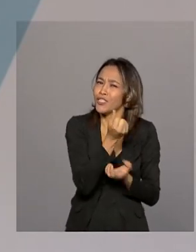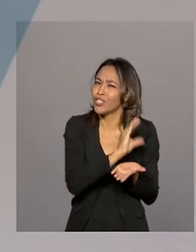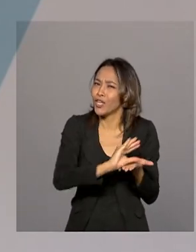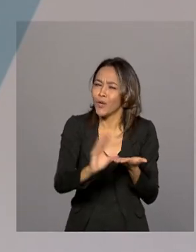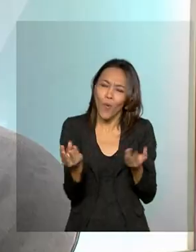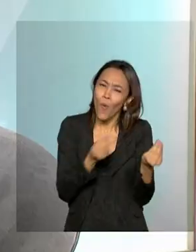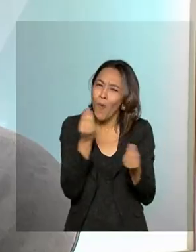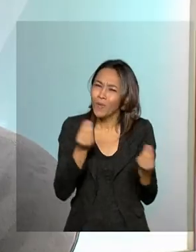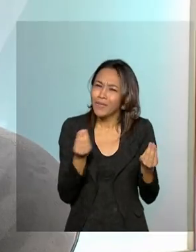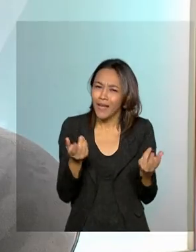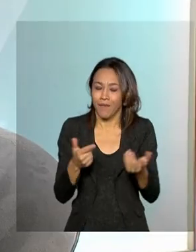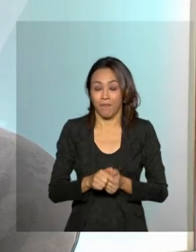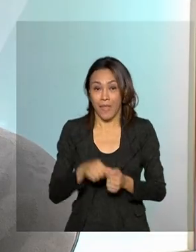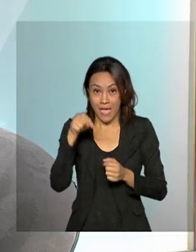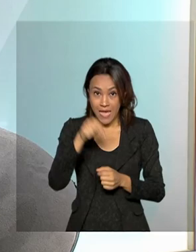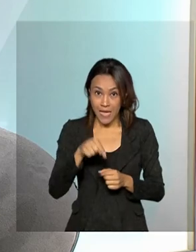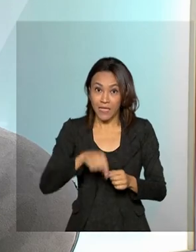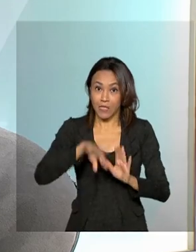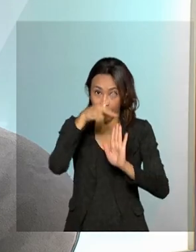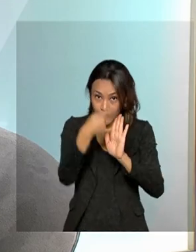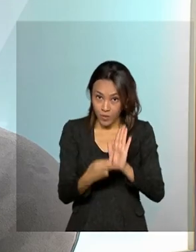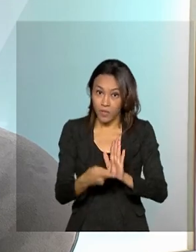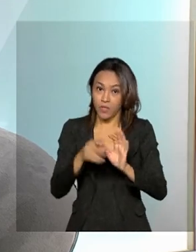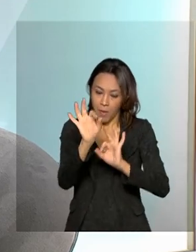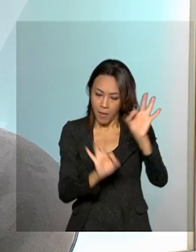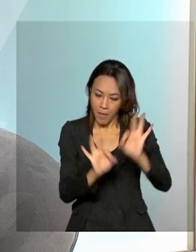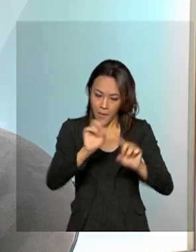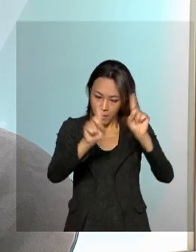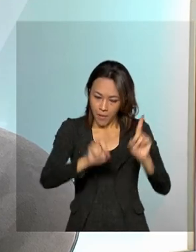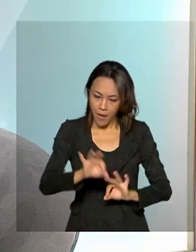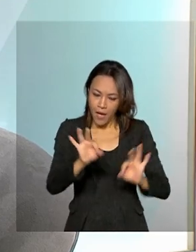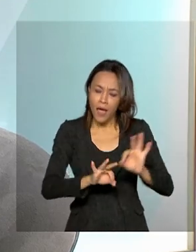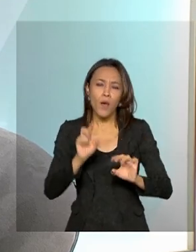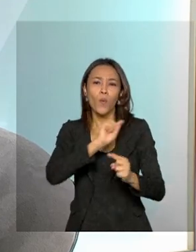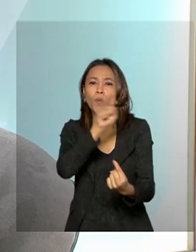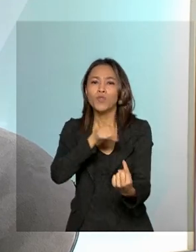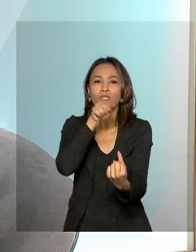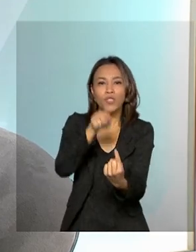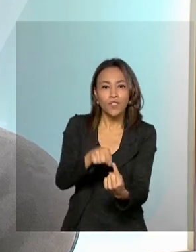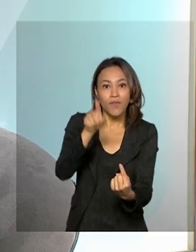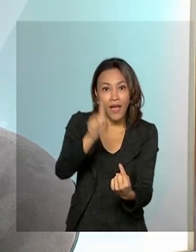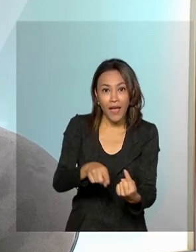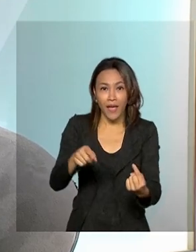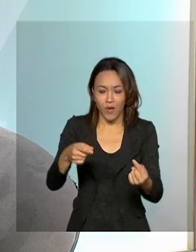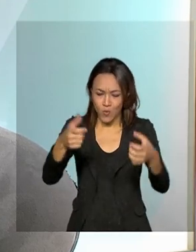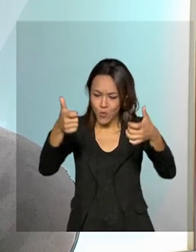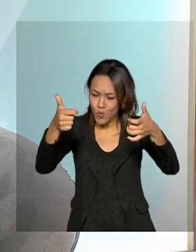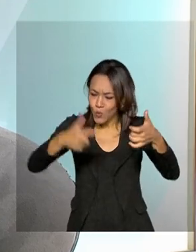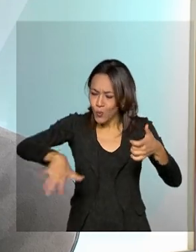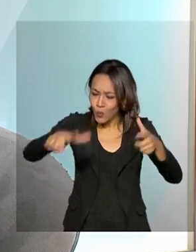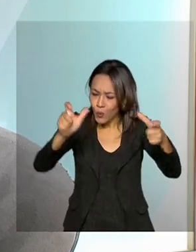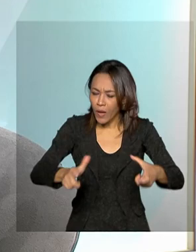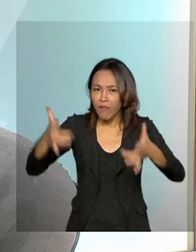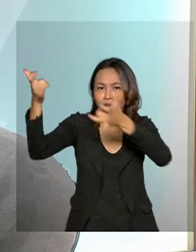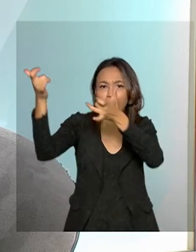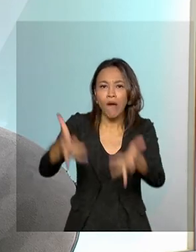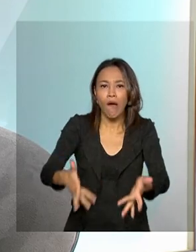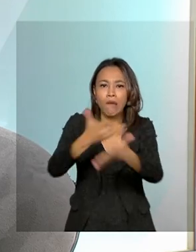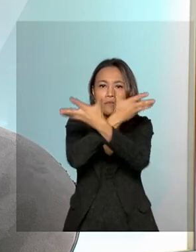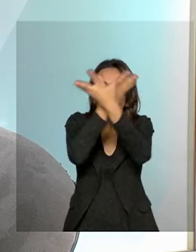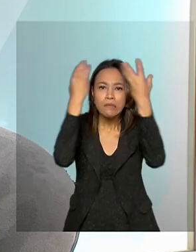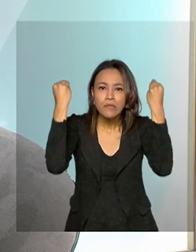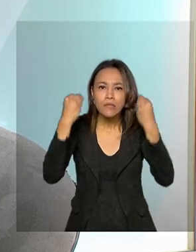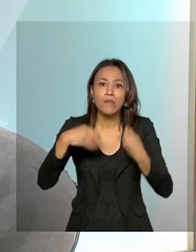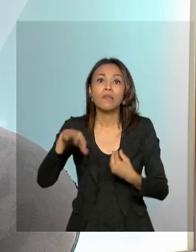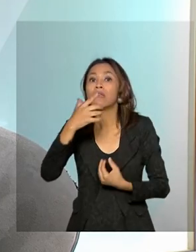que tá esse processo. O Abraço Marajó é um plano de resgate de um território historicamente esquecido. Tem gente